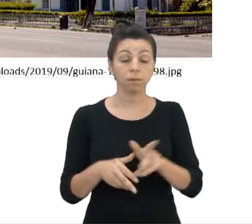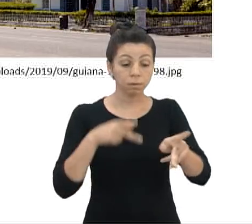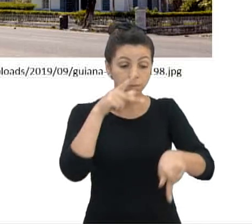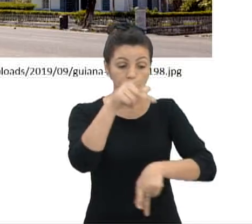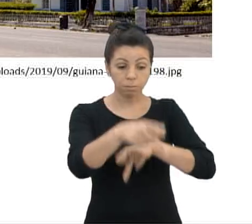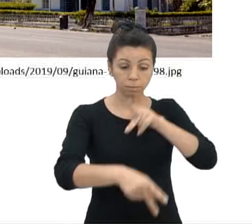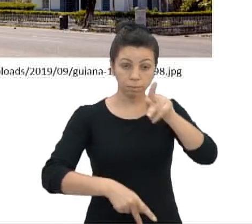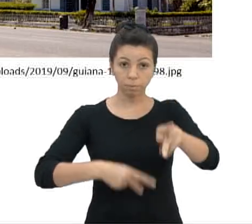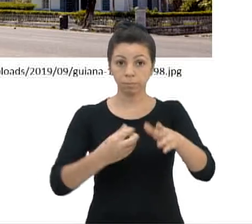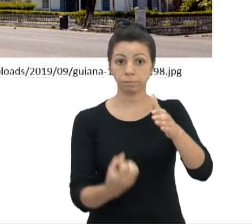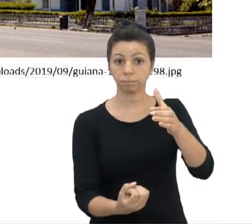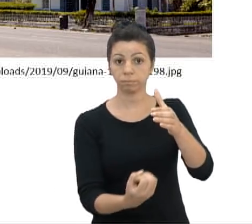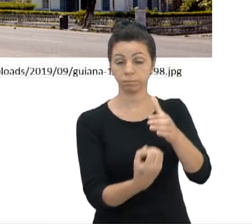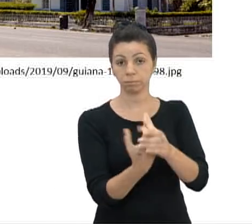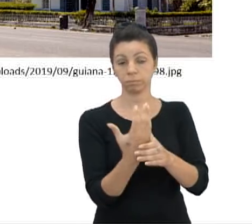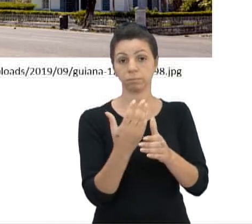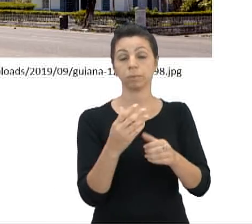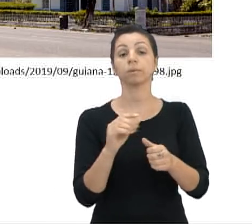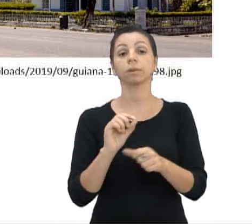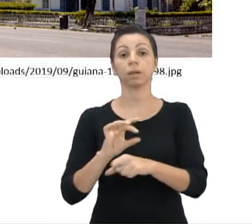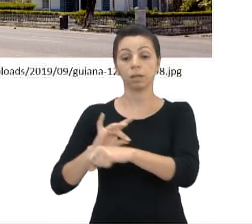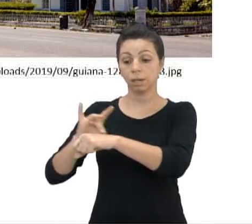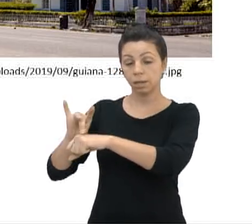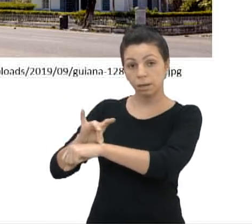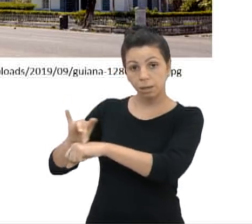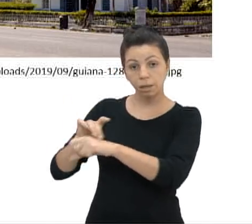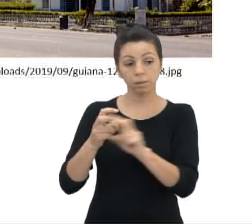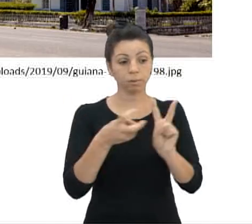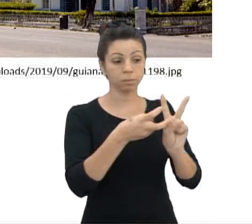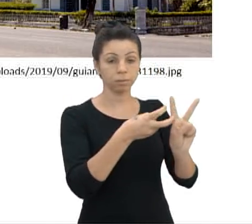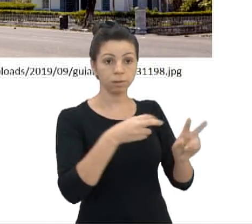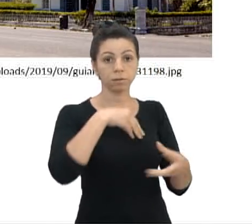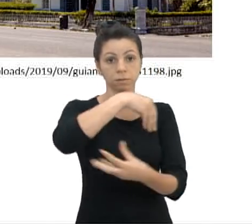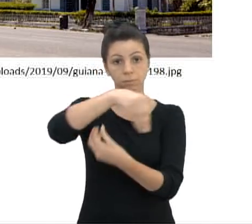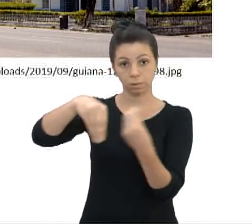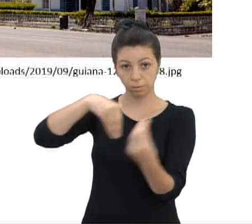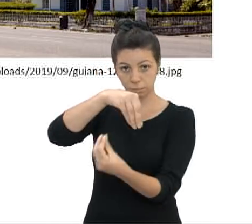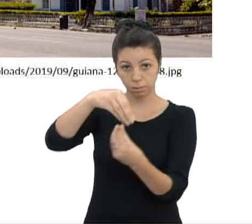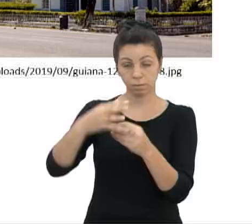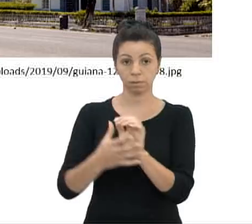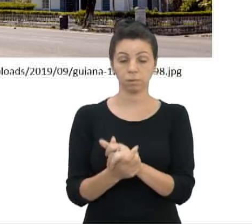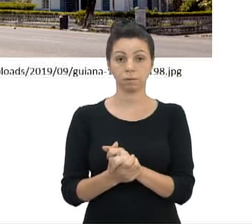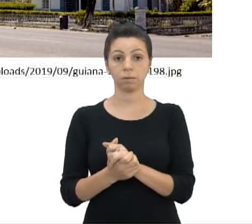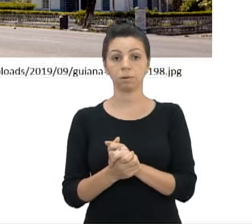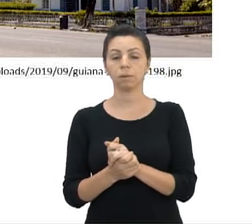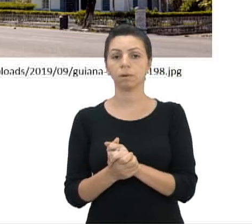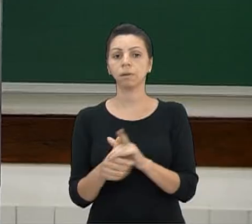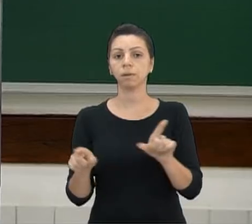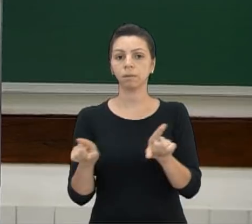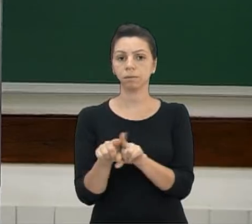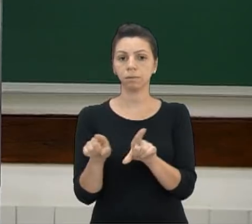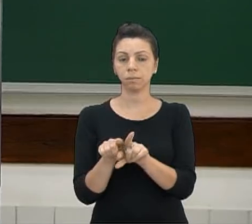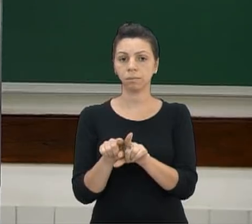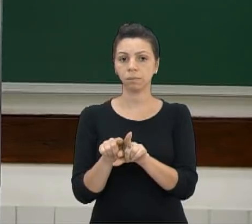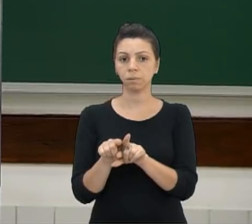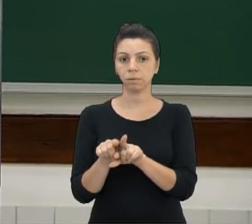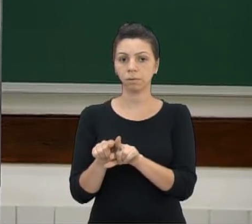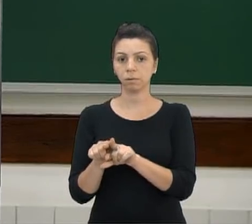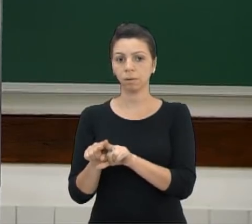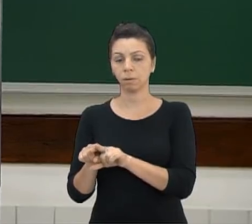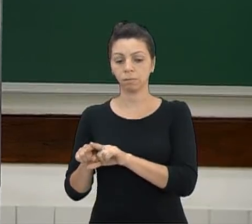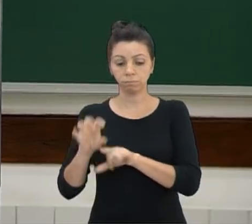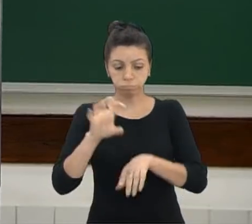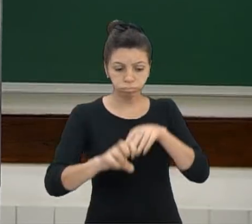população formada principalmente por negros, indígenas e mestiços. Houve a colonização